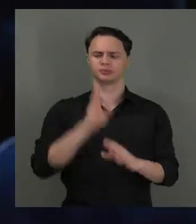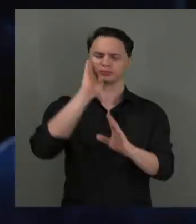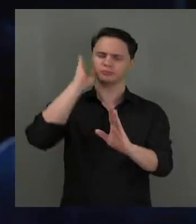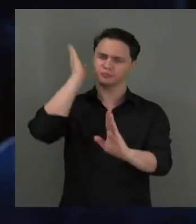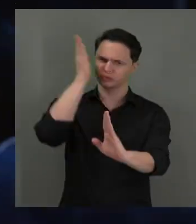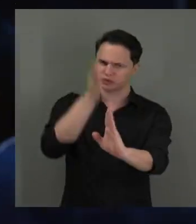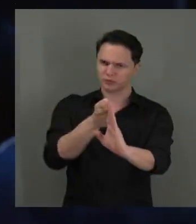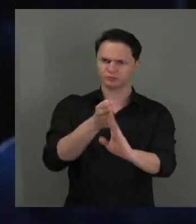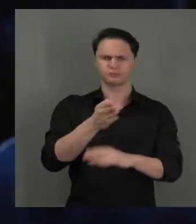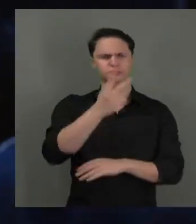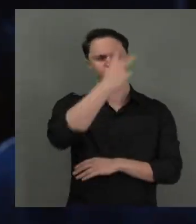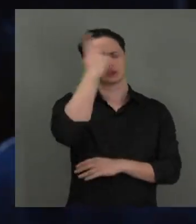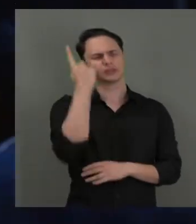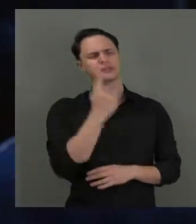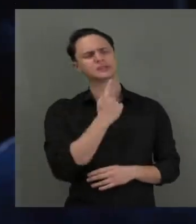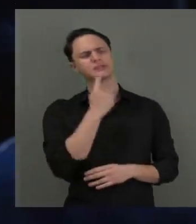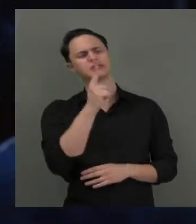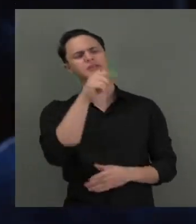Ninguém naquela CPMI